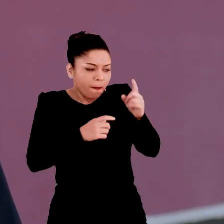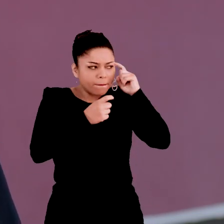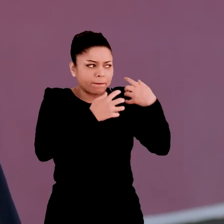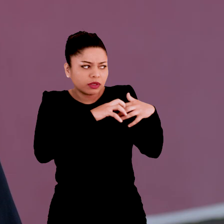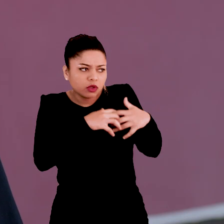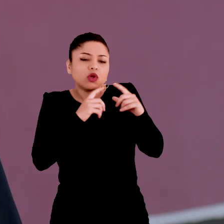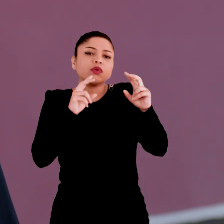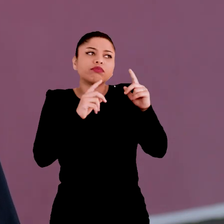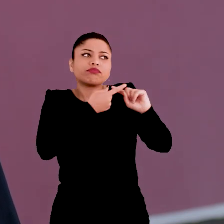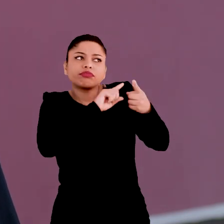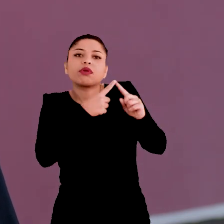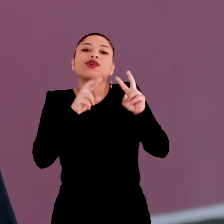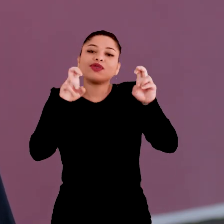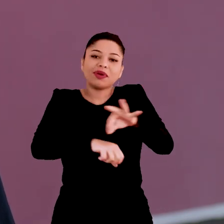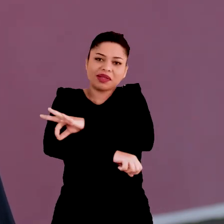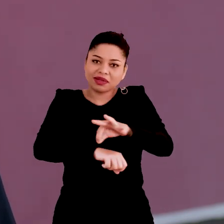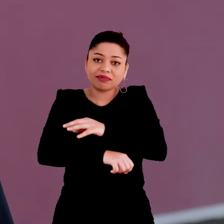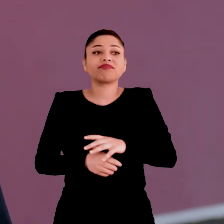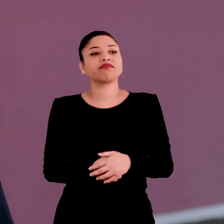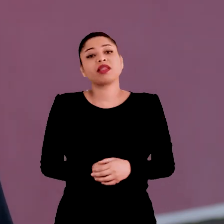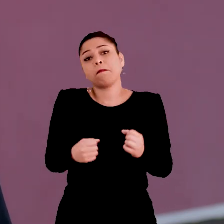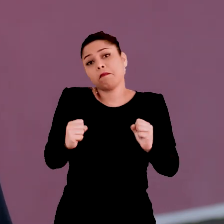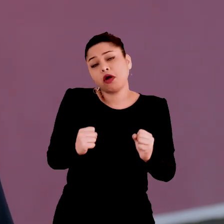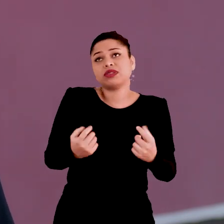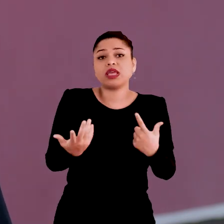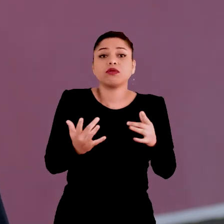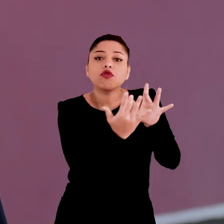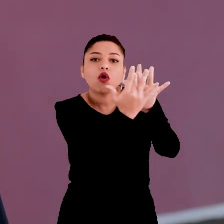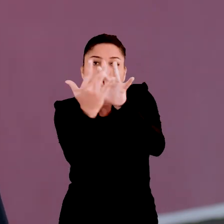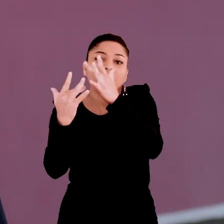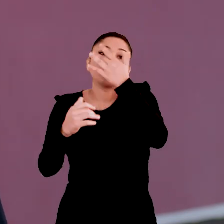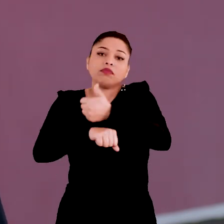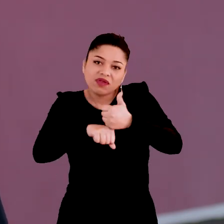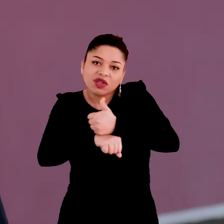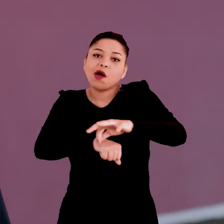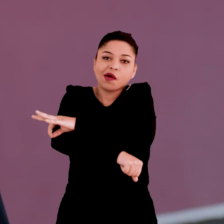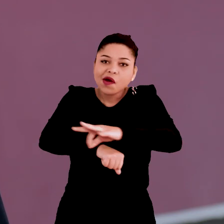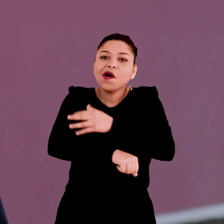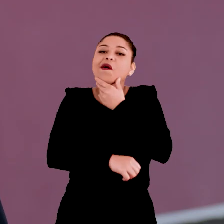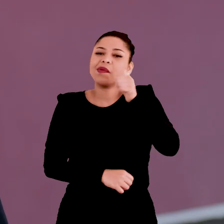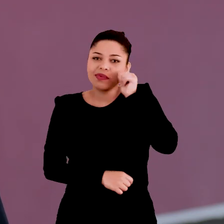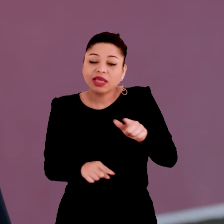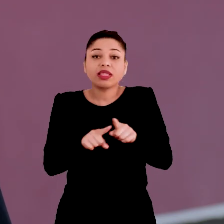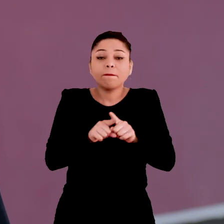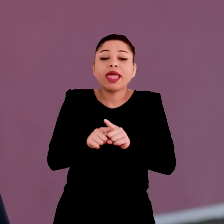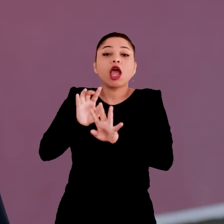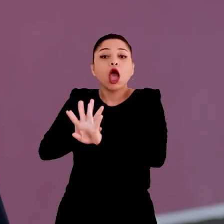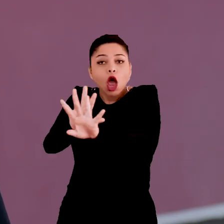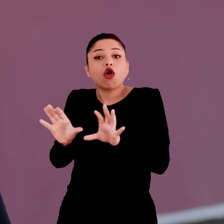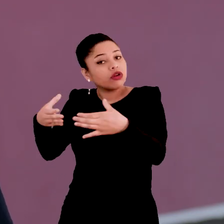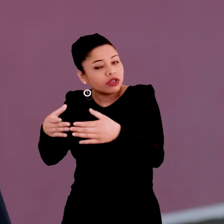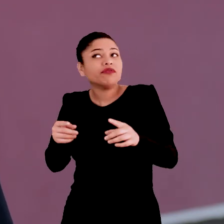sobre o campo atual da arquitetura, seja a partir de diálogos com os arquitetos, arquitetas, coletivos